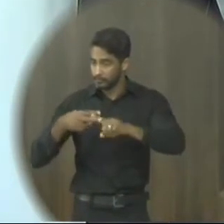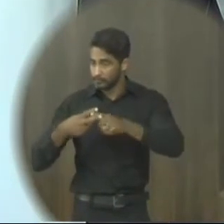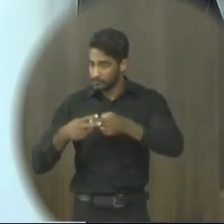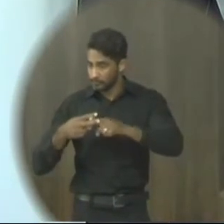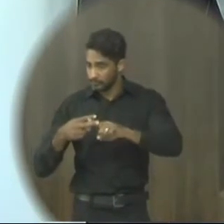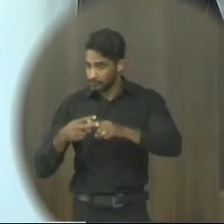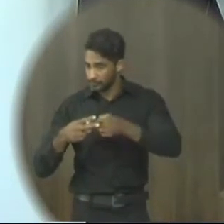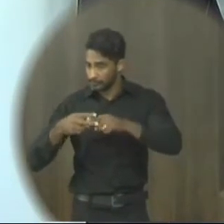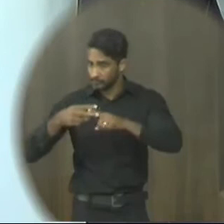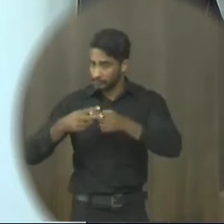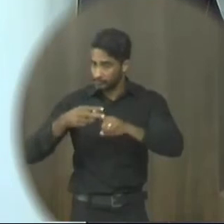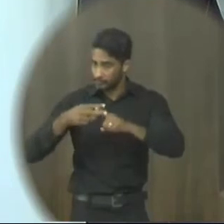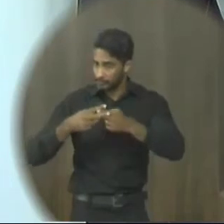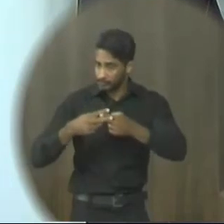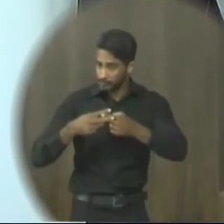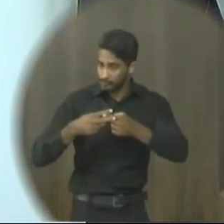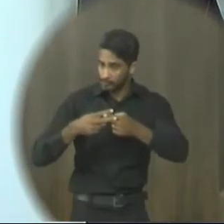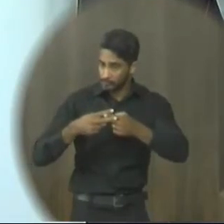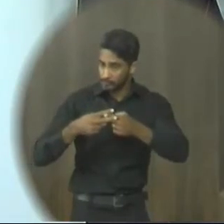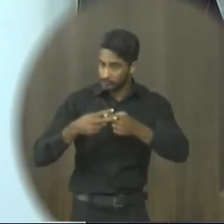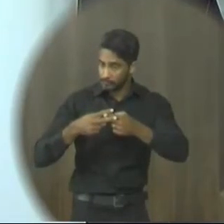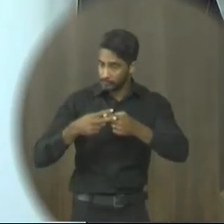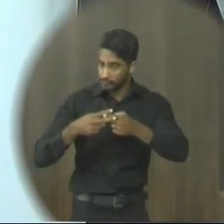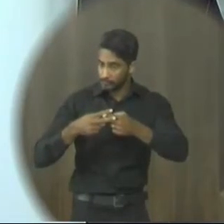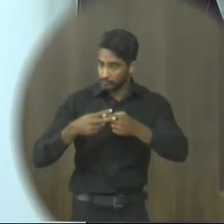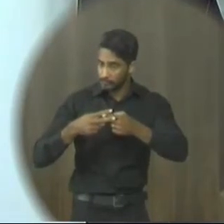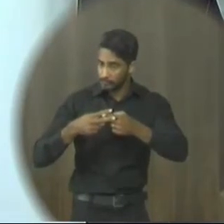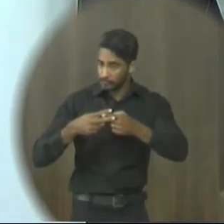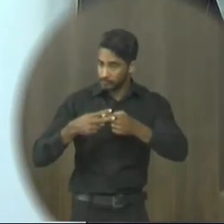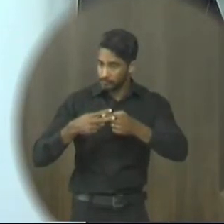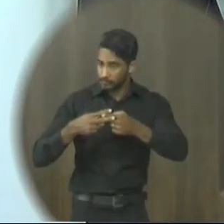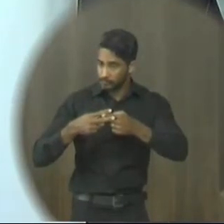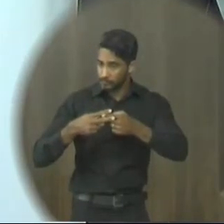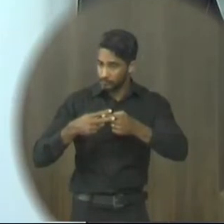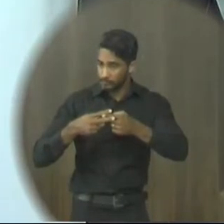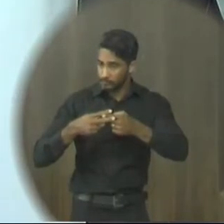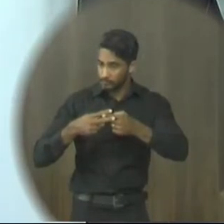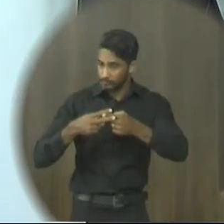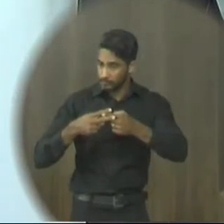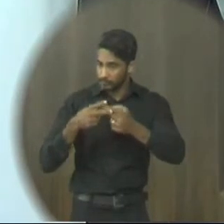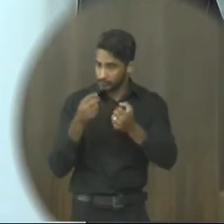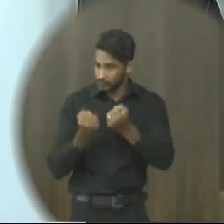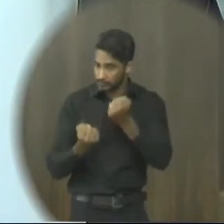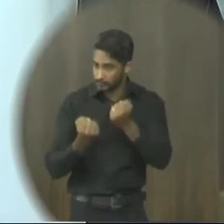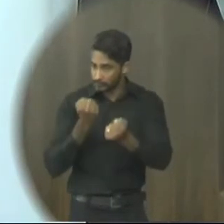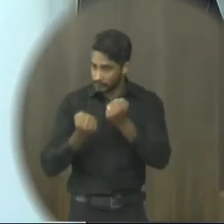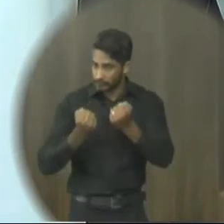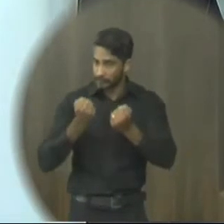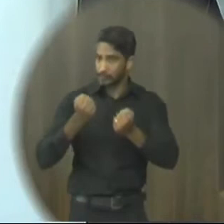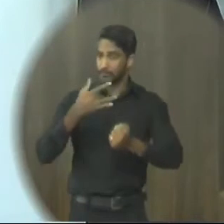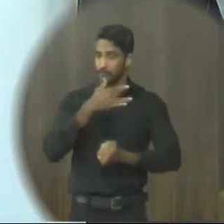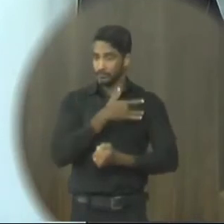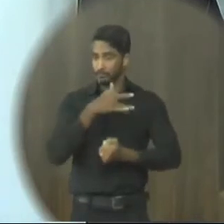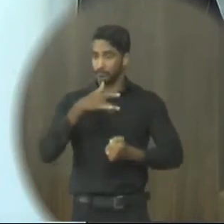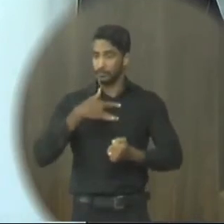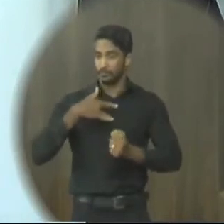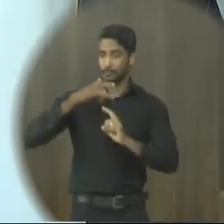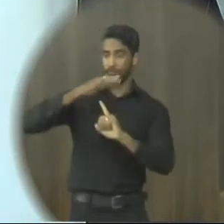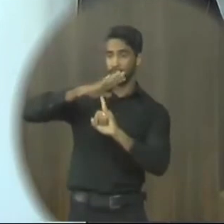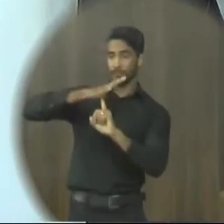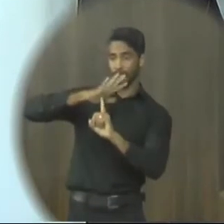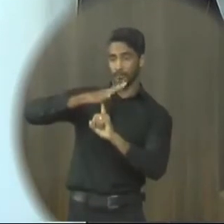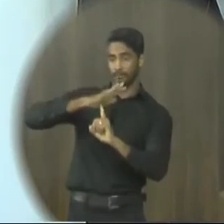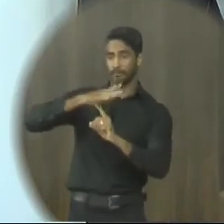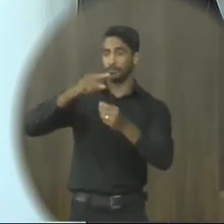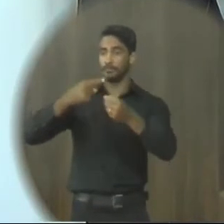realização de manutenção dos aparelhos das academias de saúde ao ar livre nas praças do município